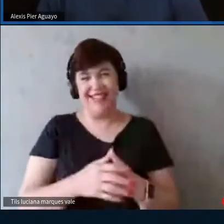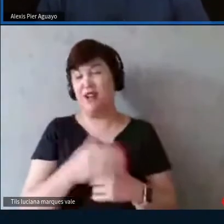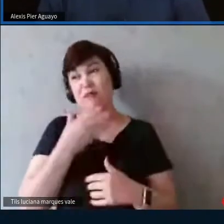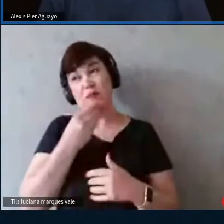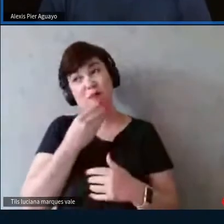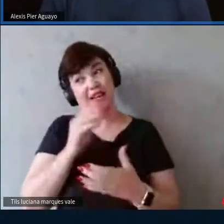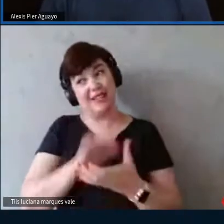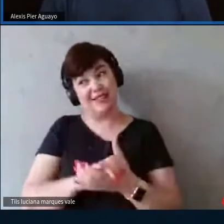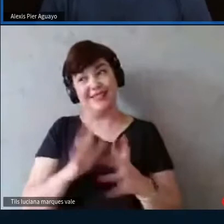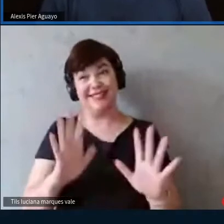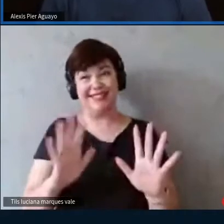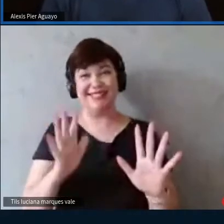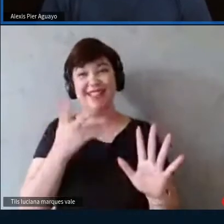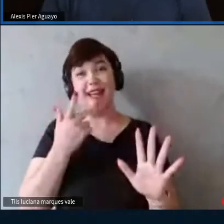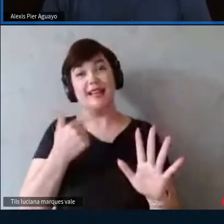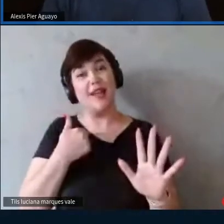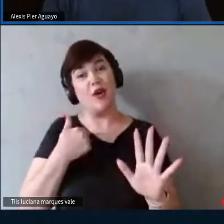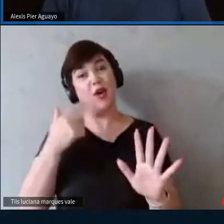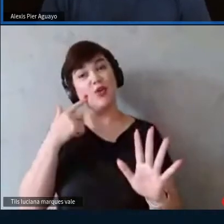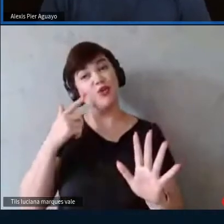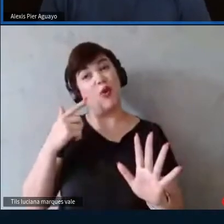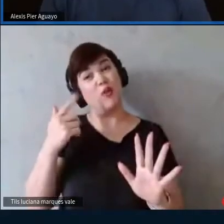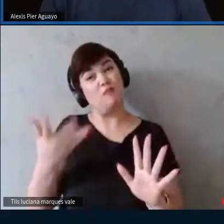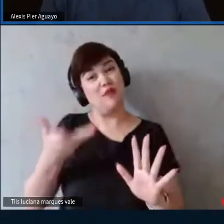o... eu tô, sou um privilegiado.